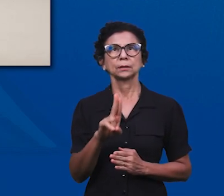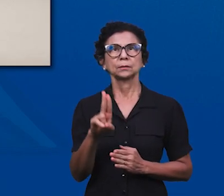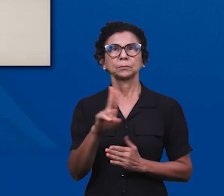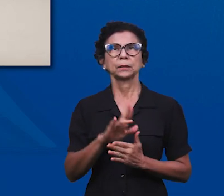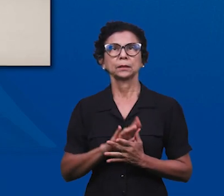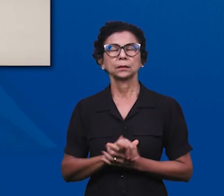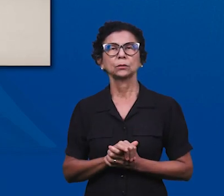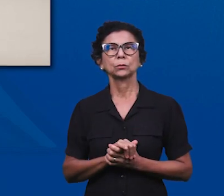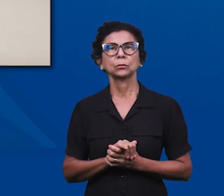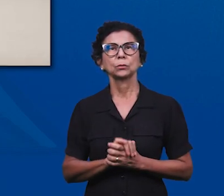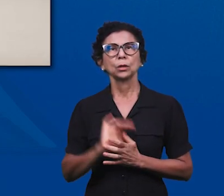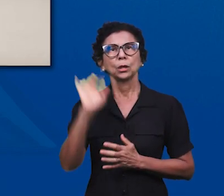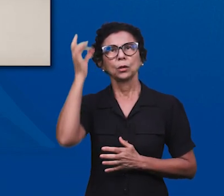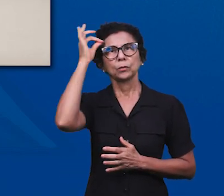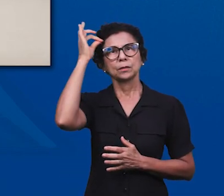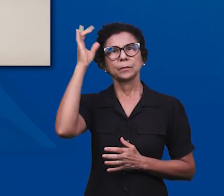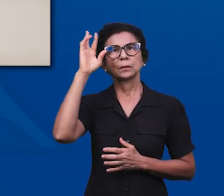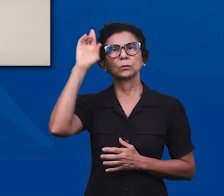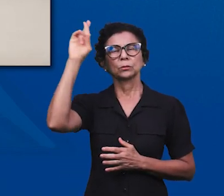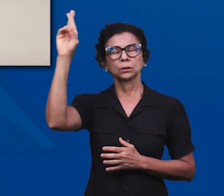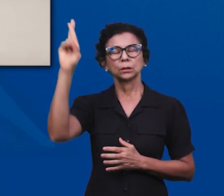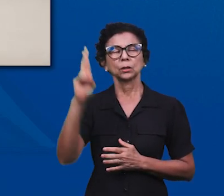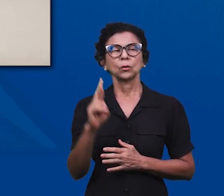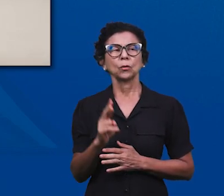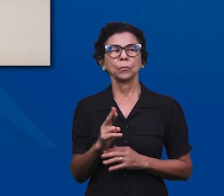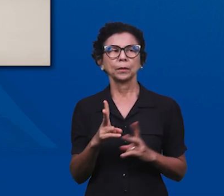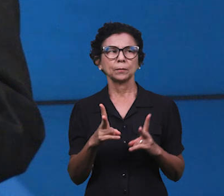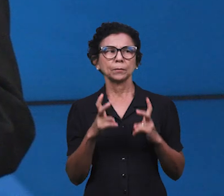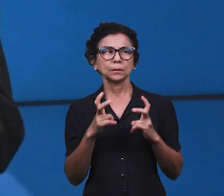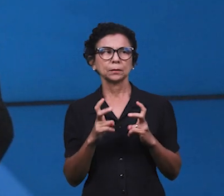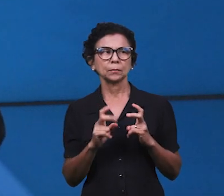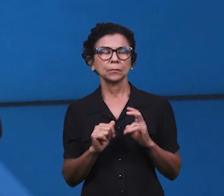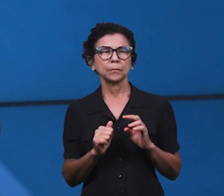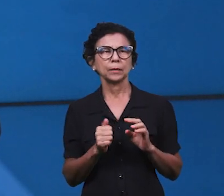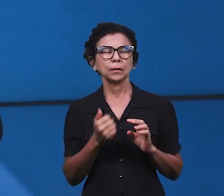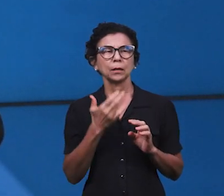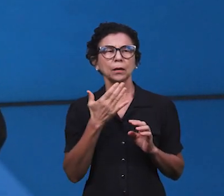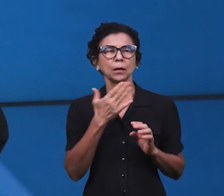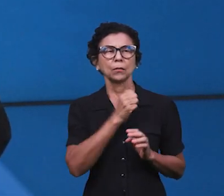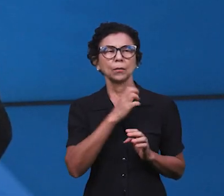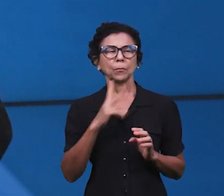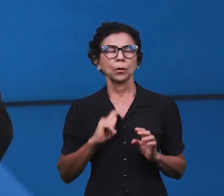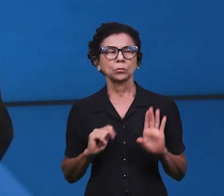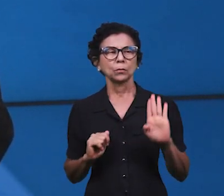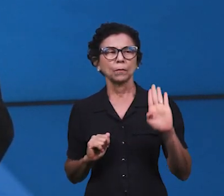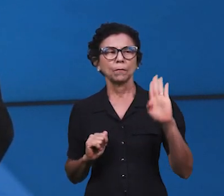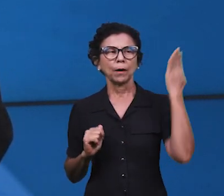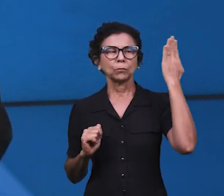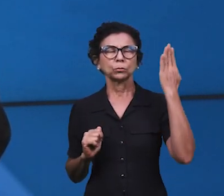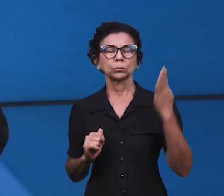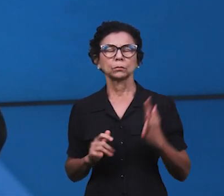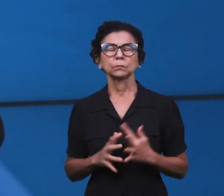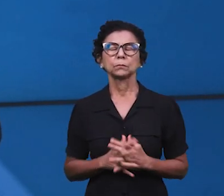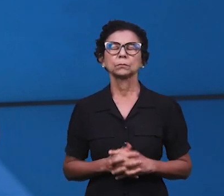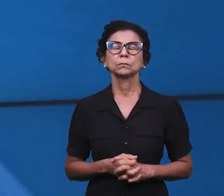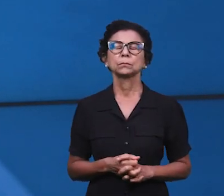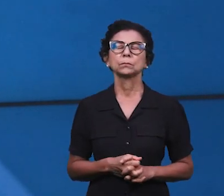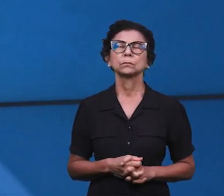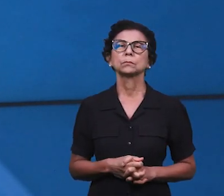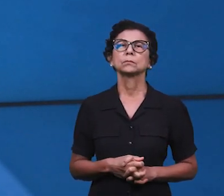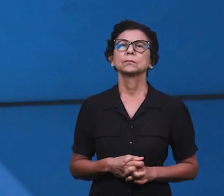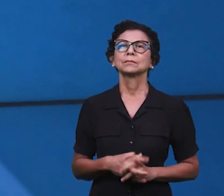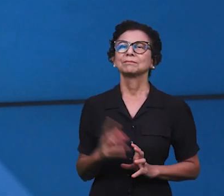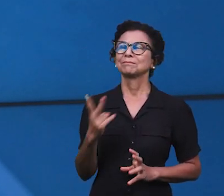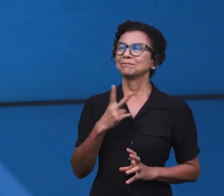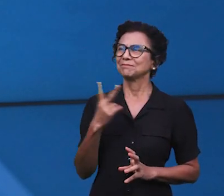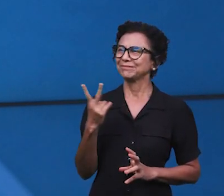para identificar os falsos apóstolos. A paz do Senhor Jesus. Amém, Luiz. Amém, Fernando. Muito bem colocado. Vocês dois se